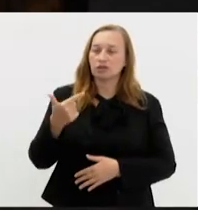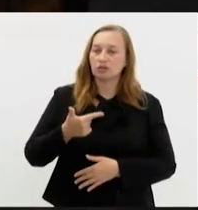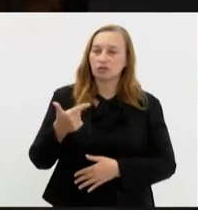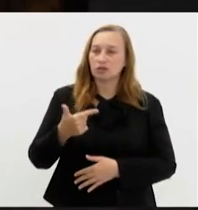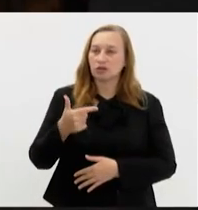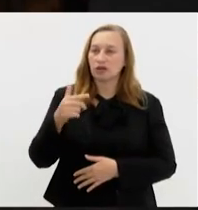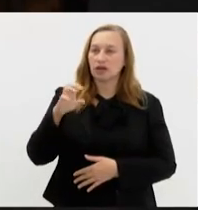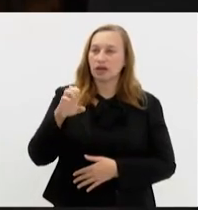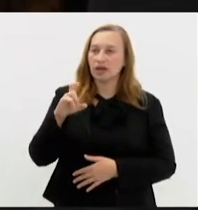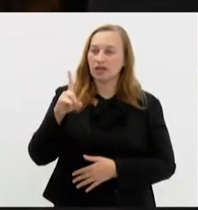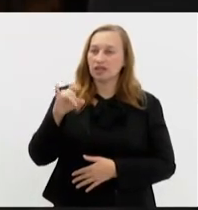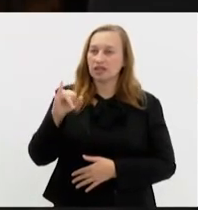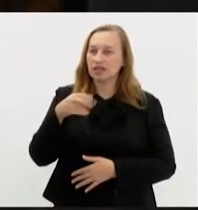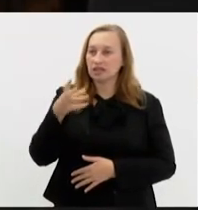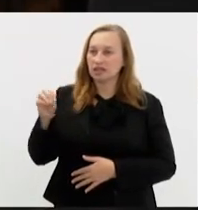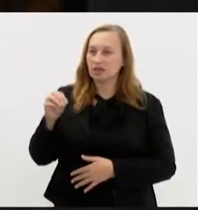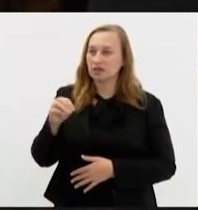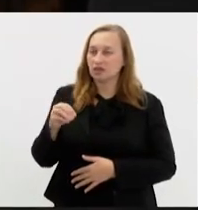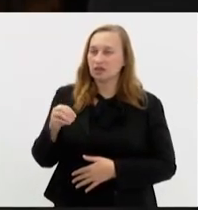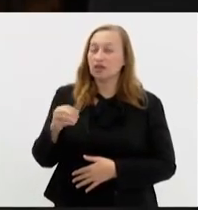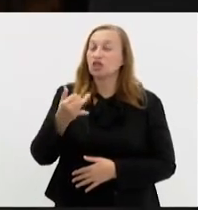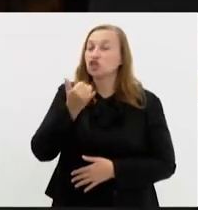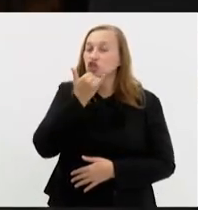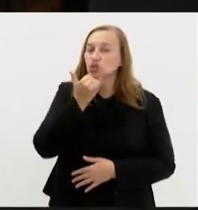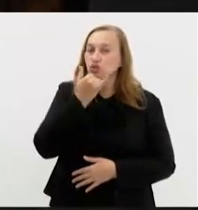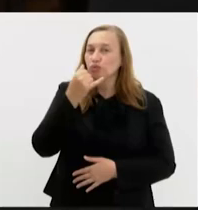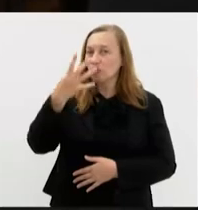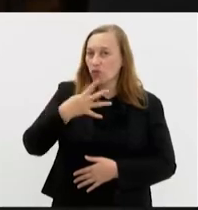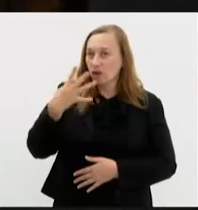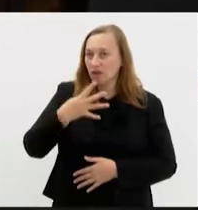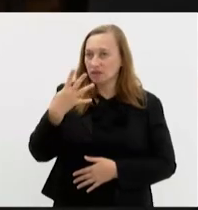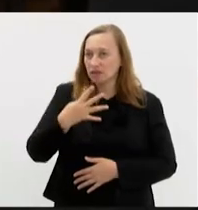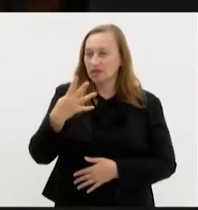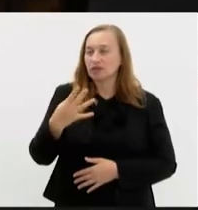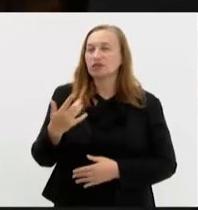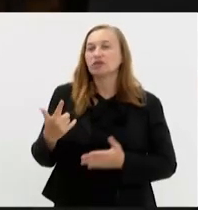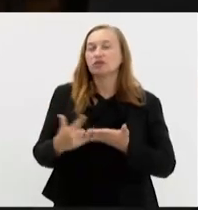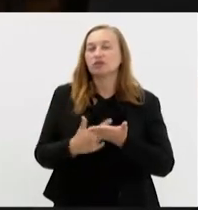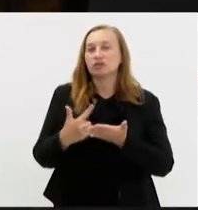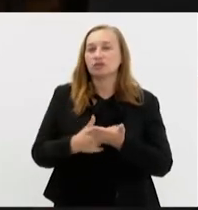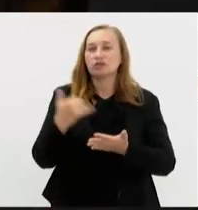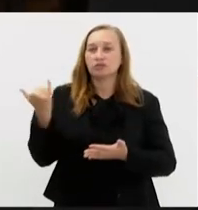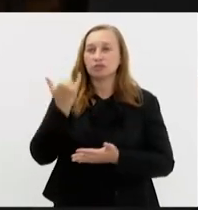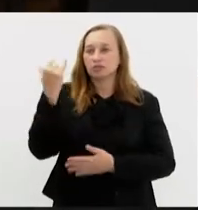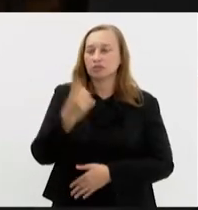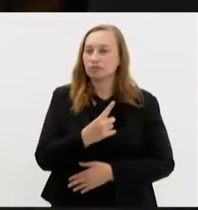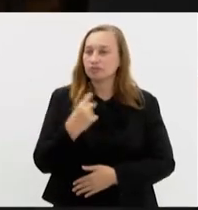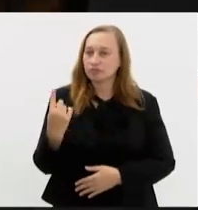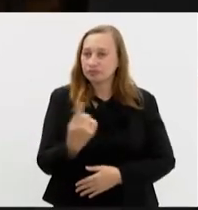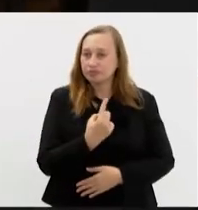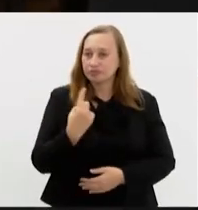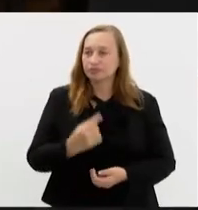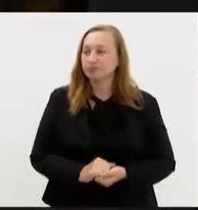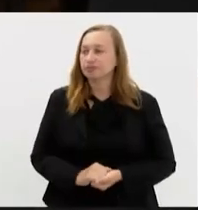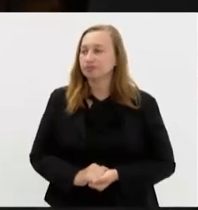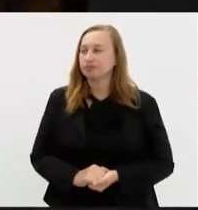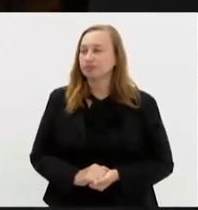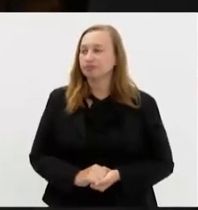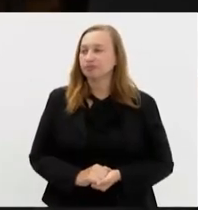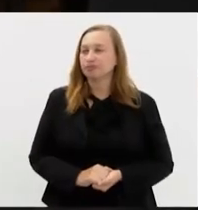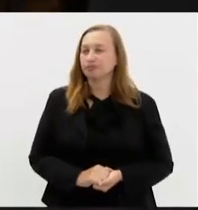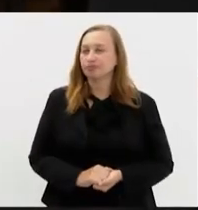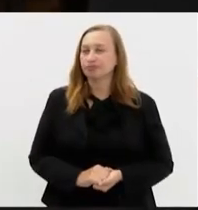livro Ô desculpa quarta Edição de um livro muito importante para todos nós nós